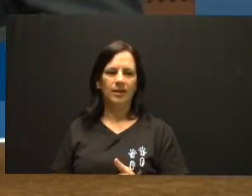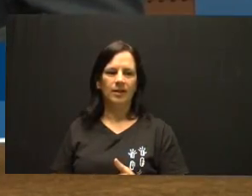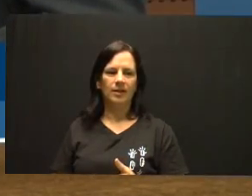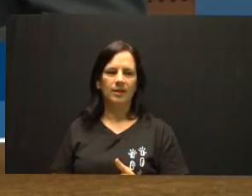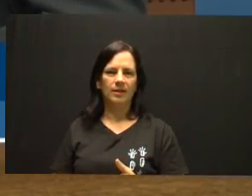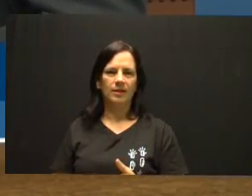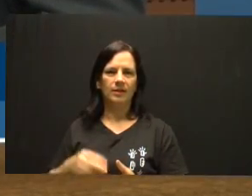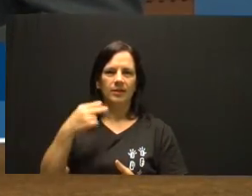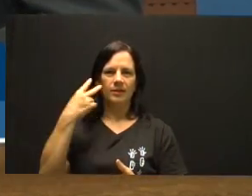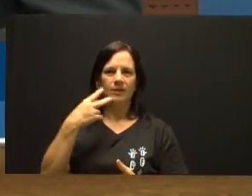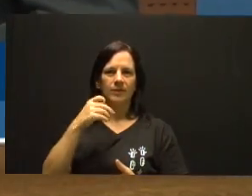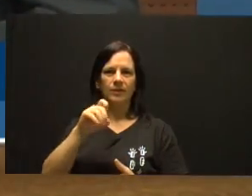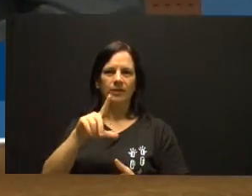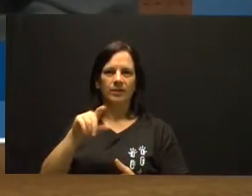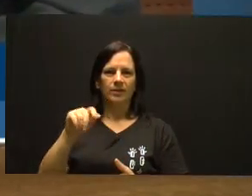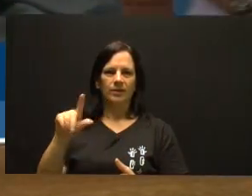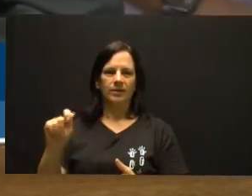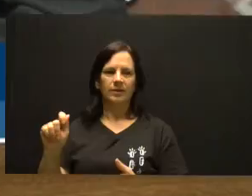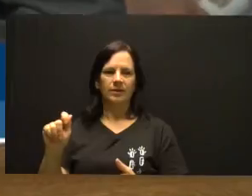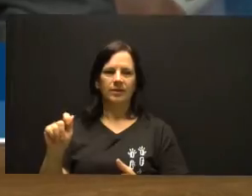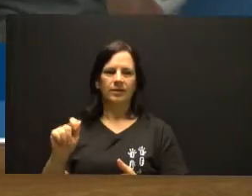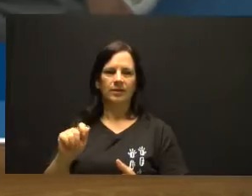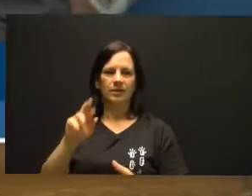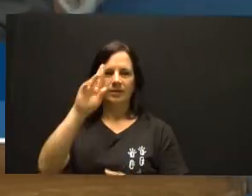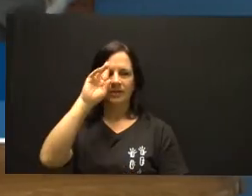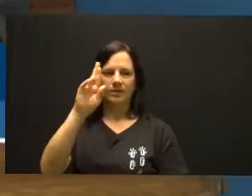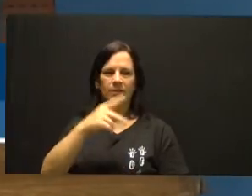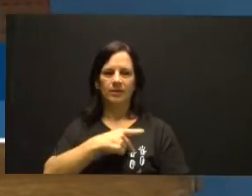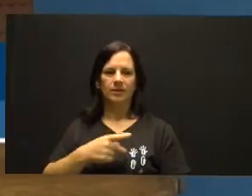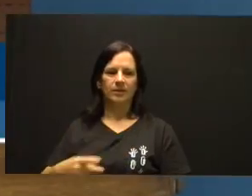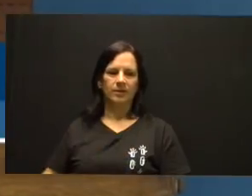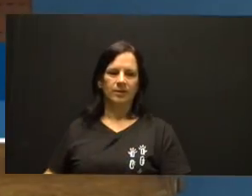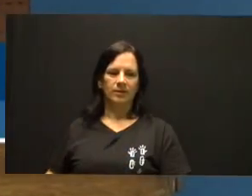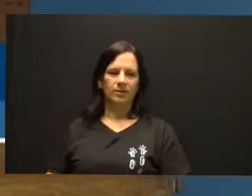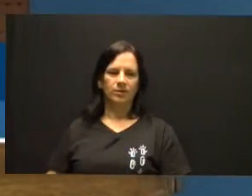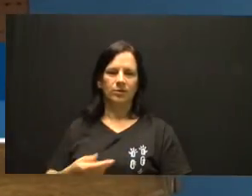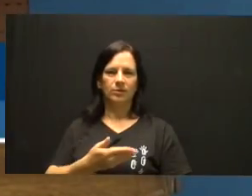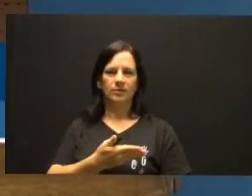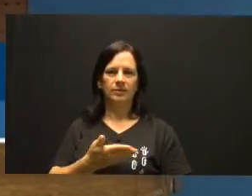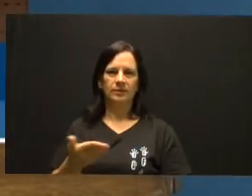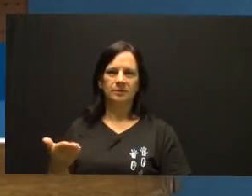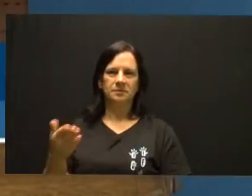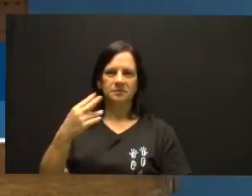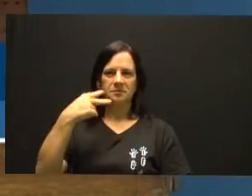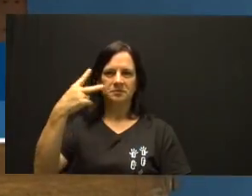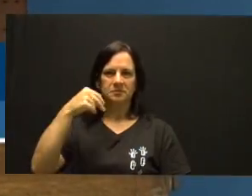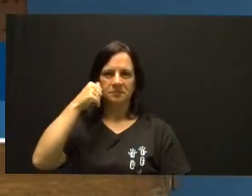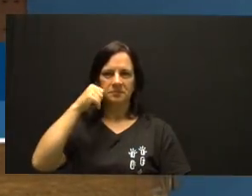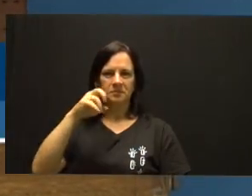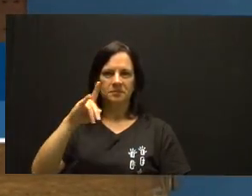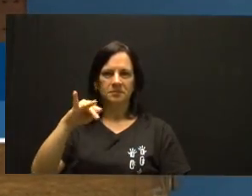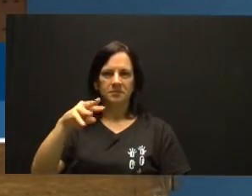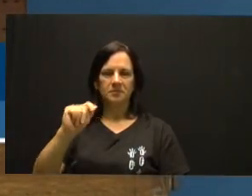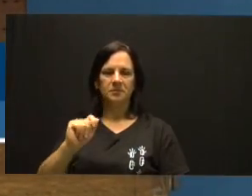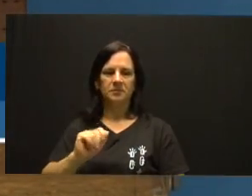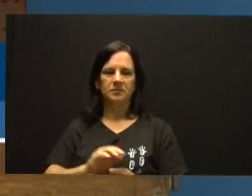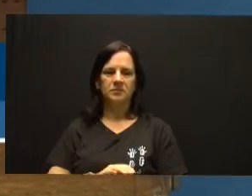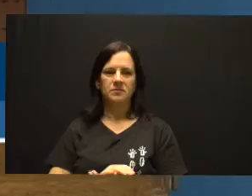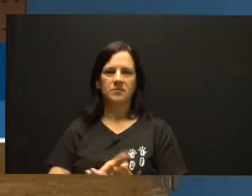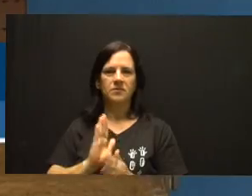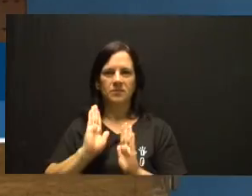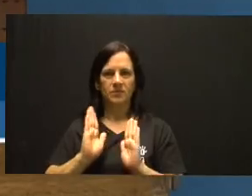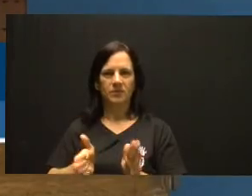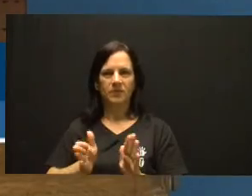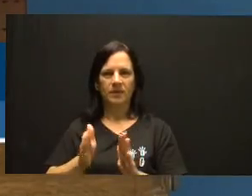com a palavra, vereador Lalá. Senhor presidente, nobres vereadores, senhora vereadora Érica, desde já